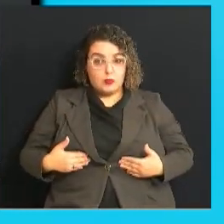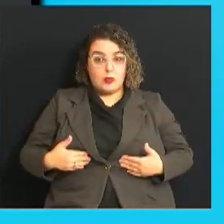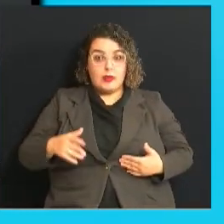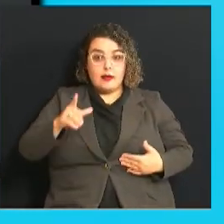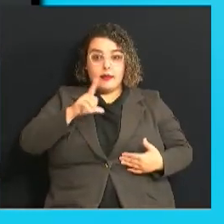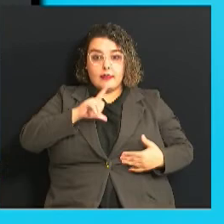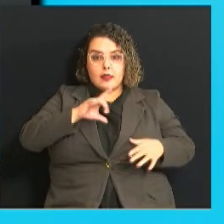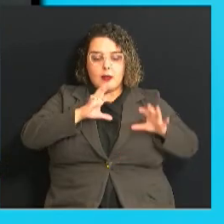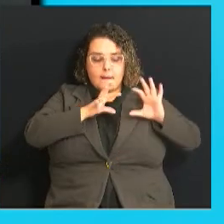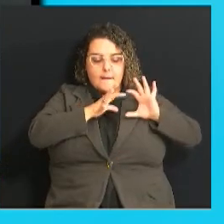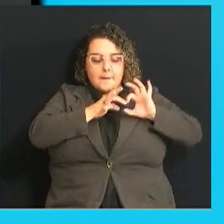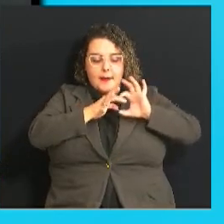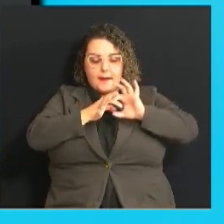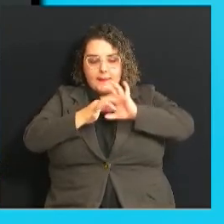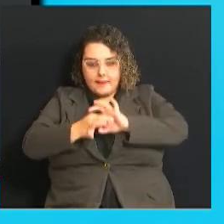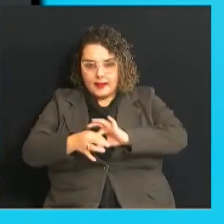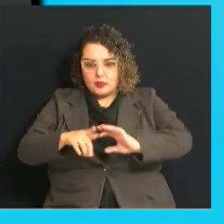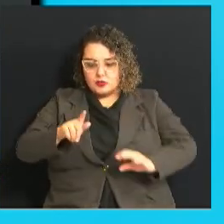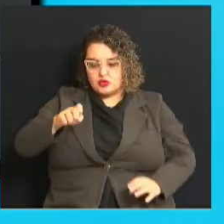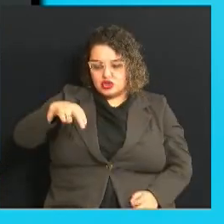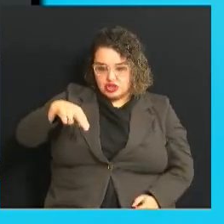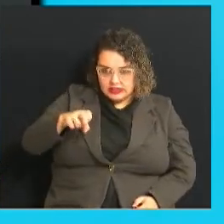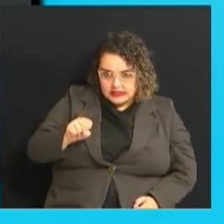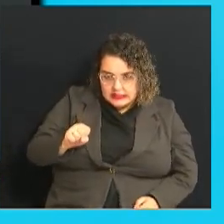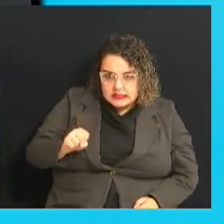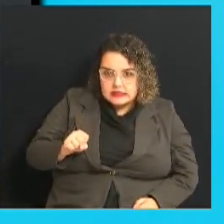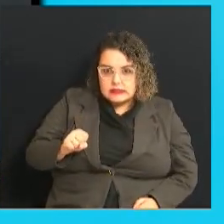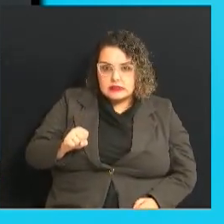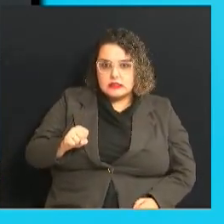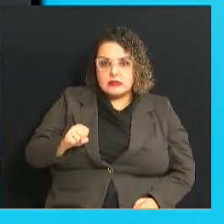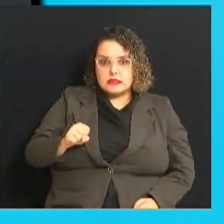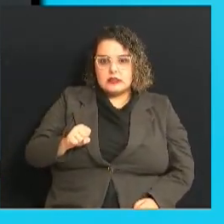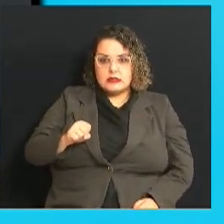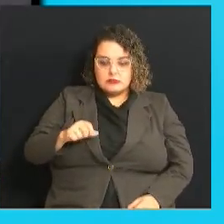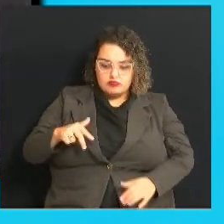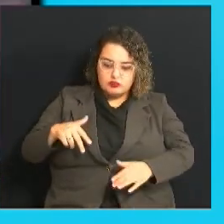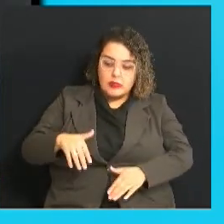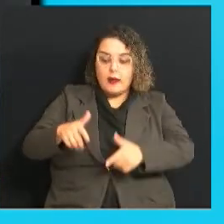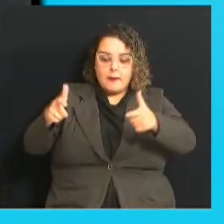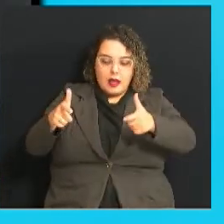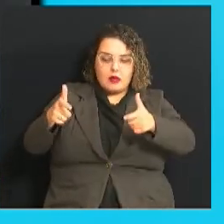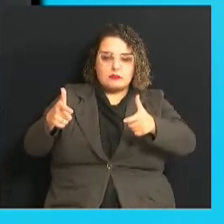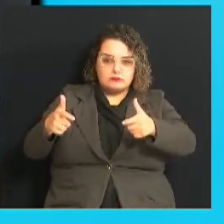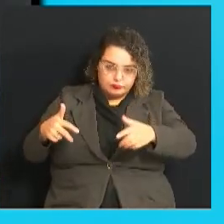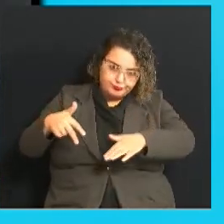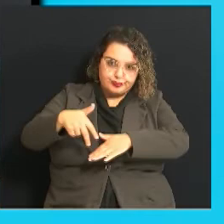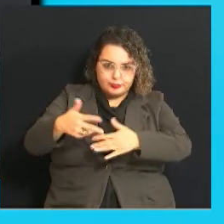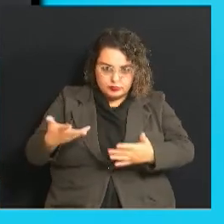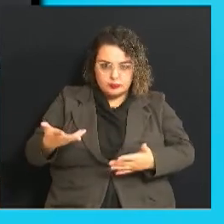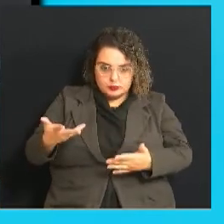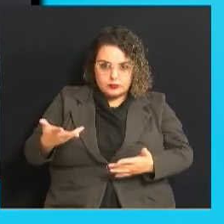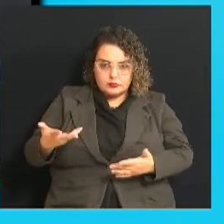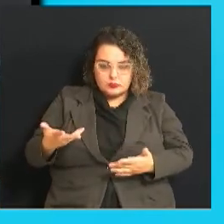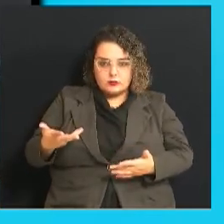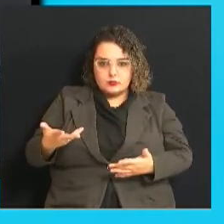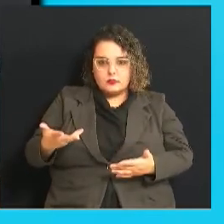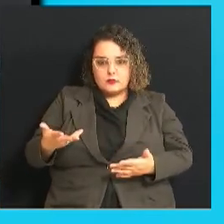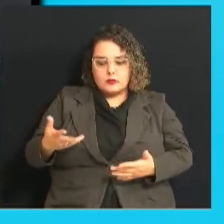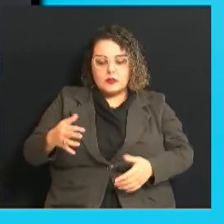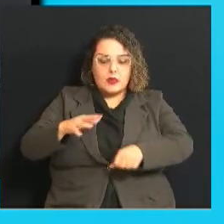dos genes que predispõe na pessoa que apresenta a doença, né? Que predispôs à